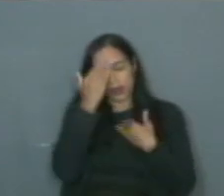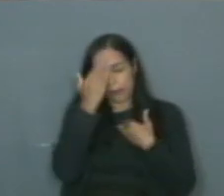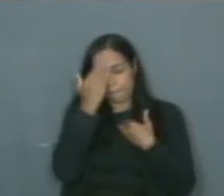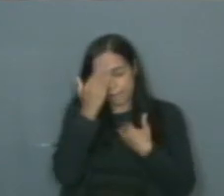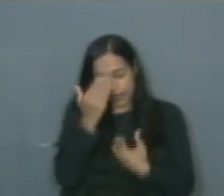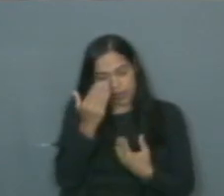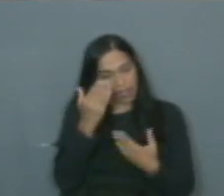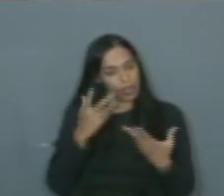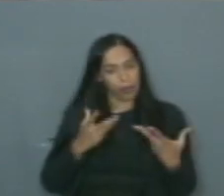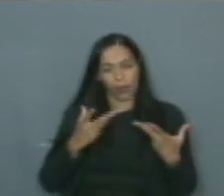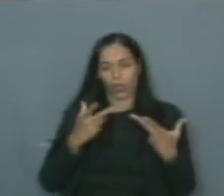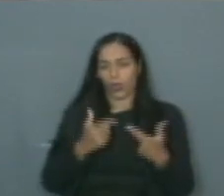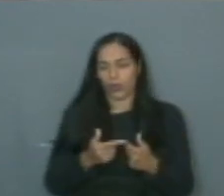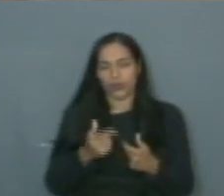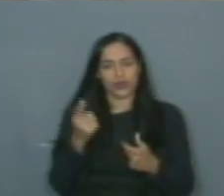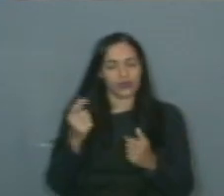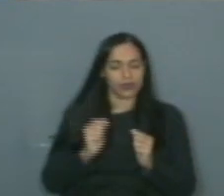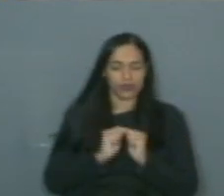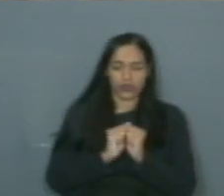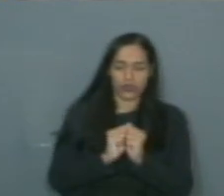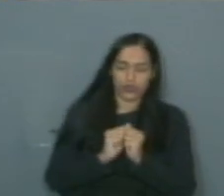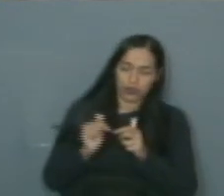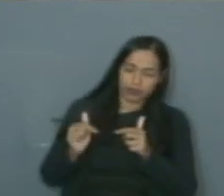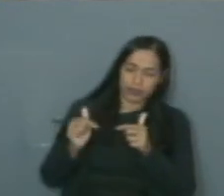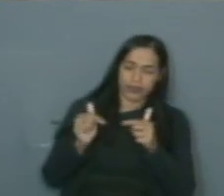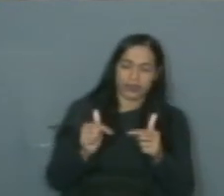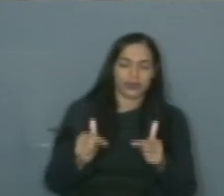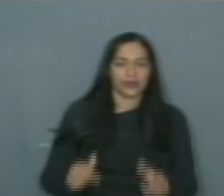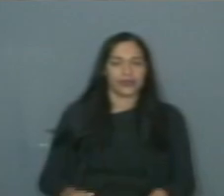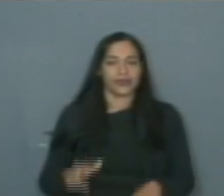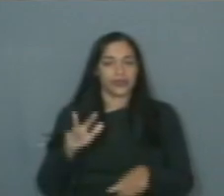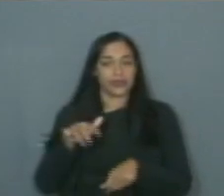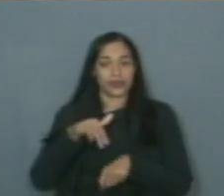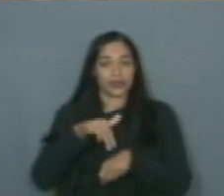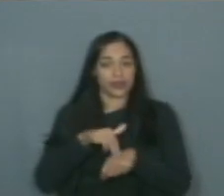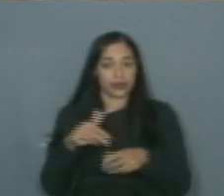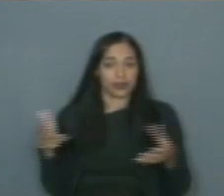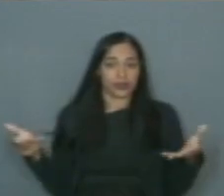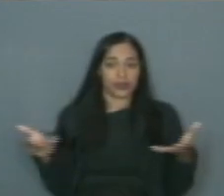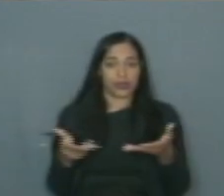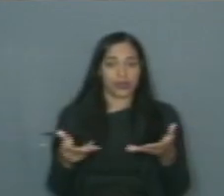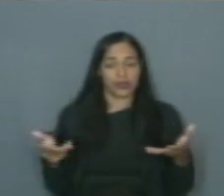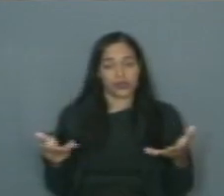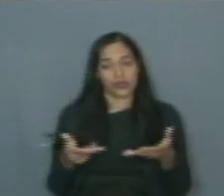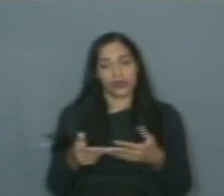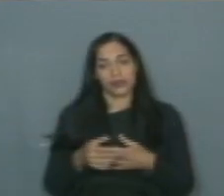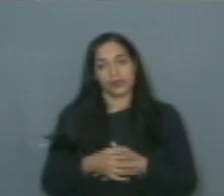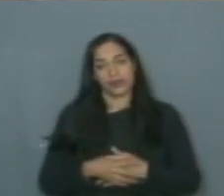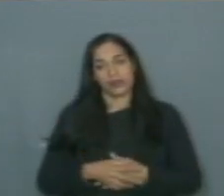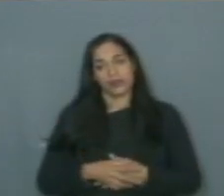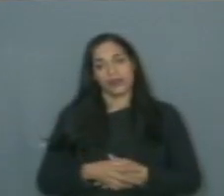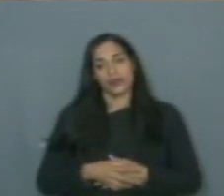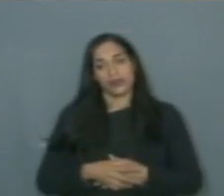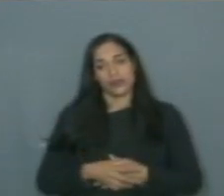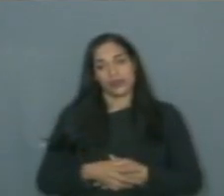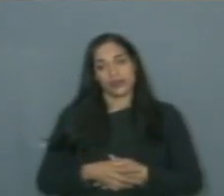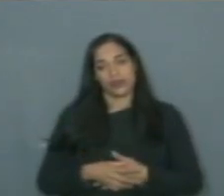irmão. E vamos embora à luta. Subo esta tribuna para